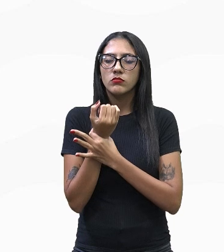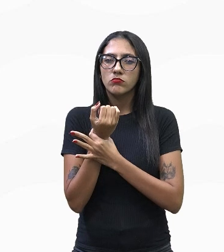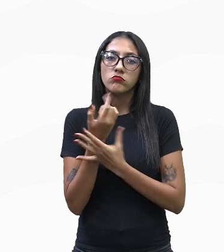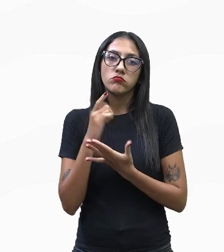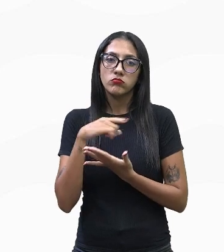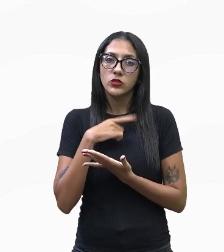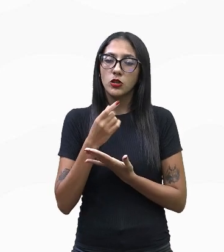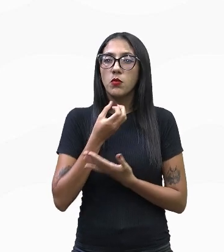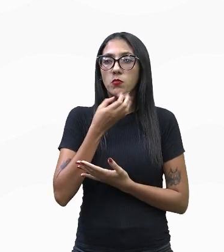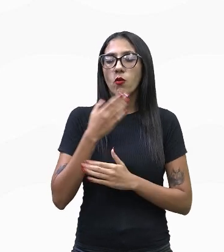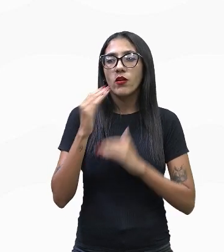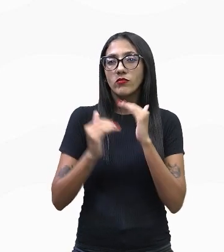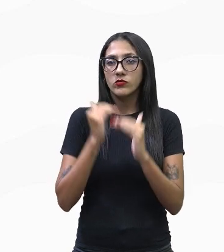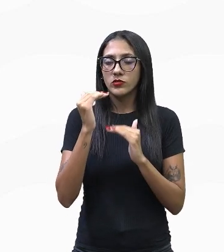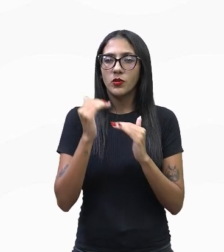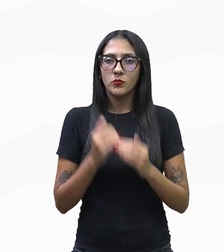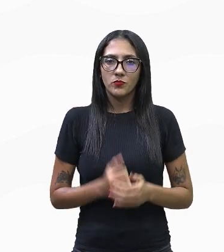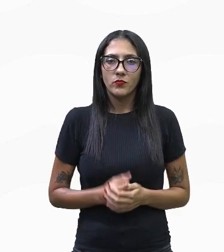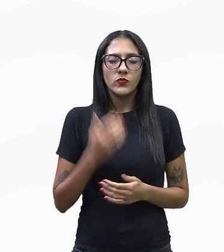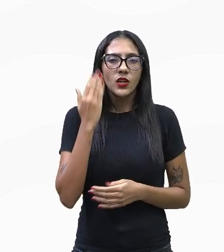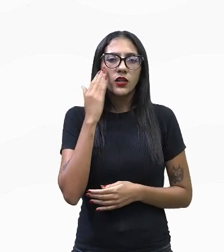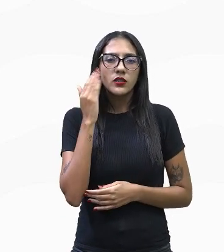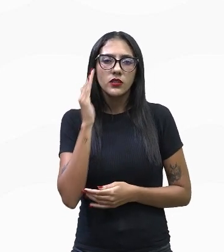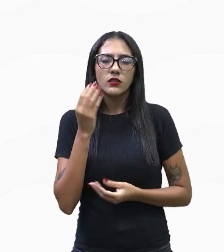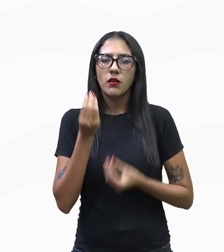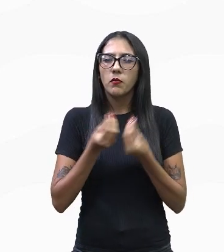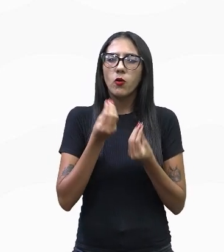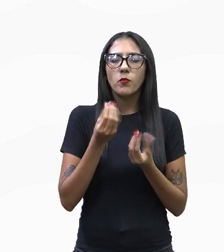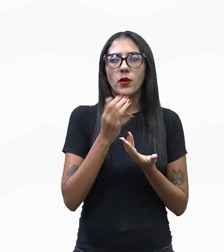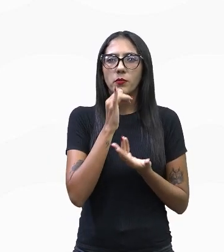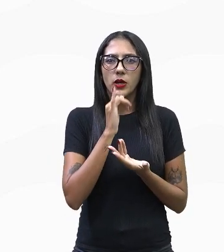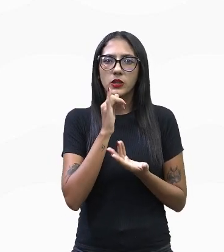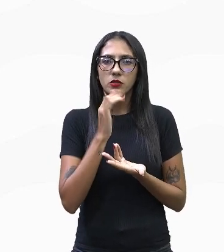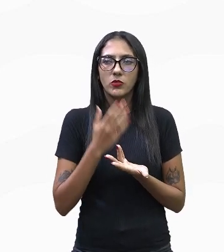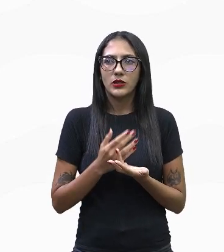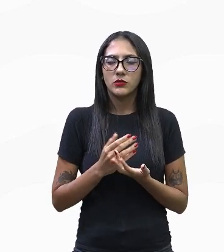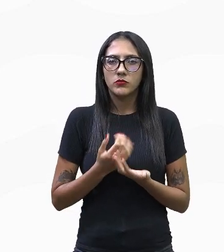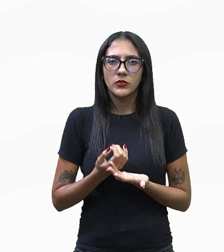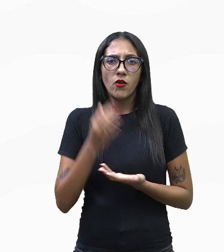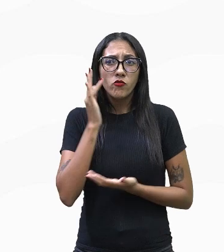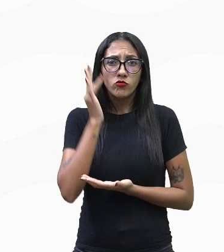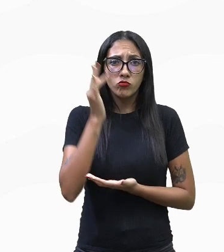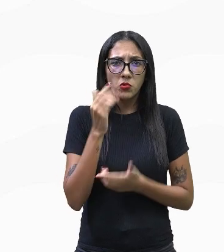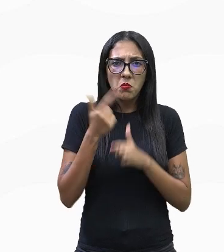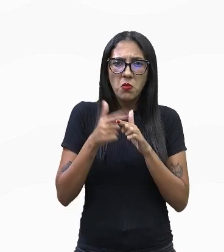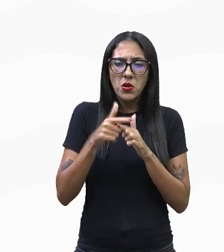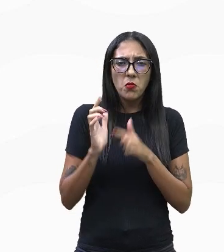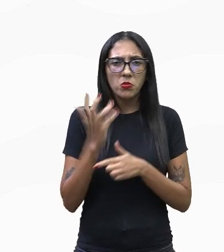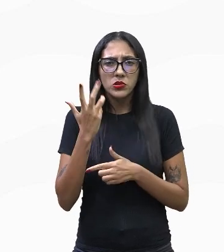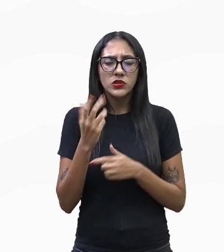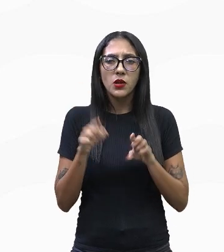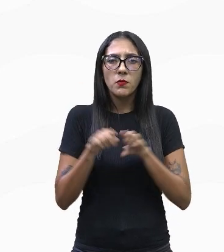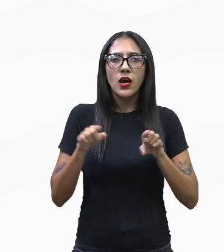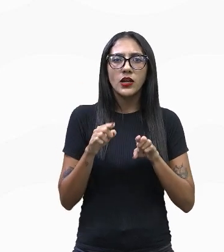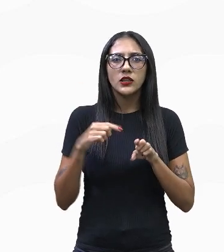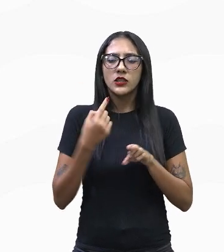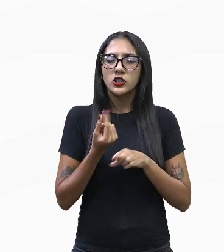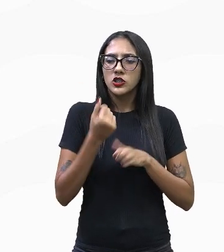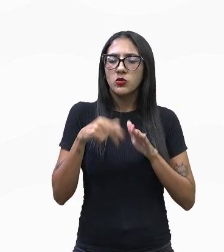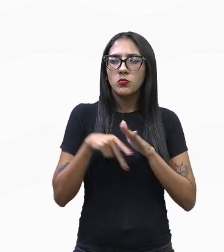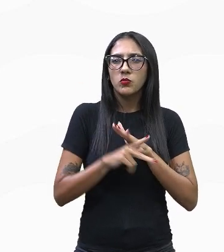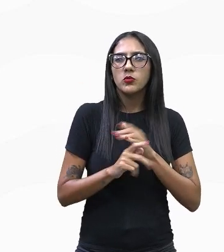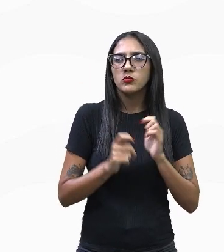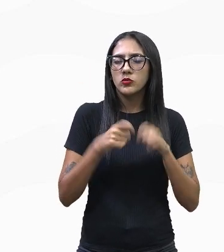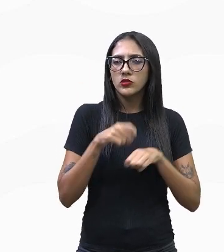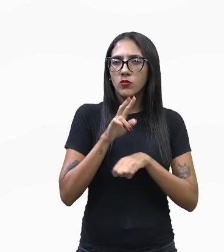sustentável. Então, prever todos esses possíveis problemas é um desses pontos aqui. E quando a gente fala, né, professor, quando a